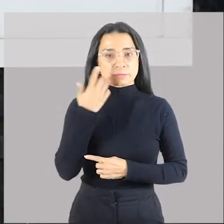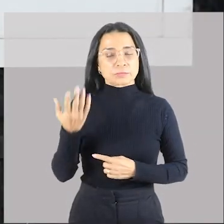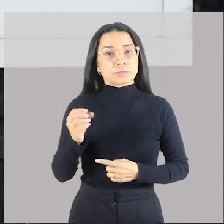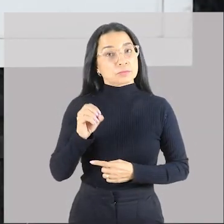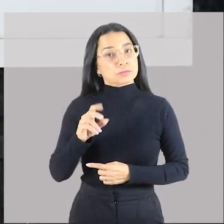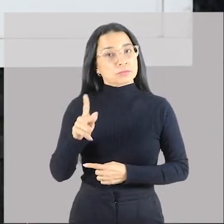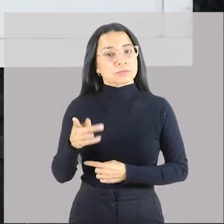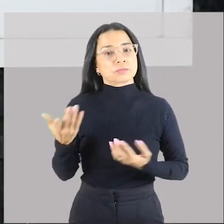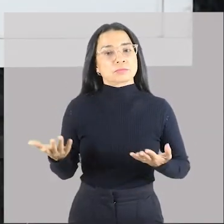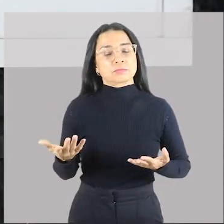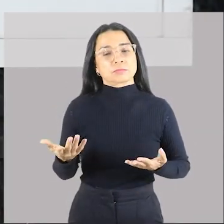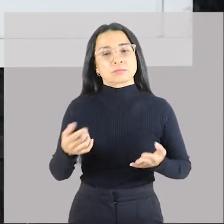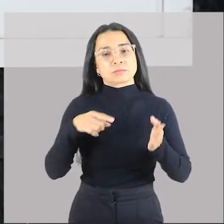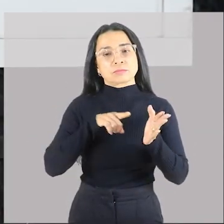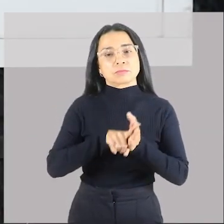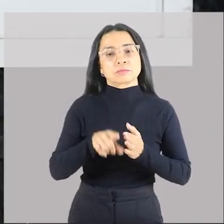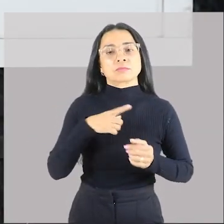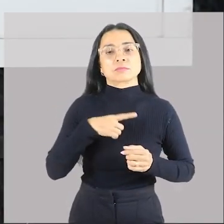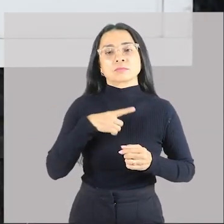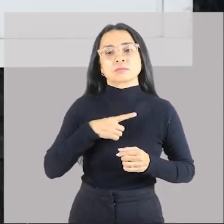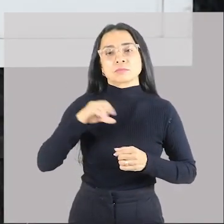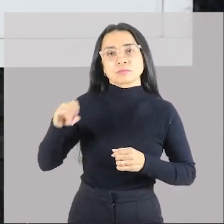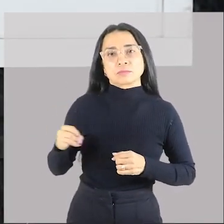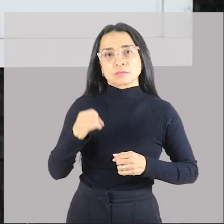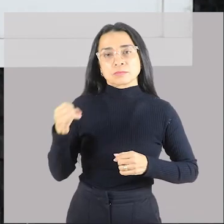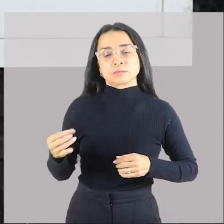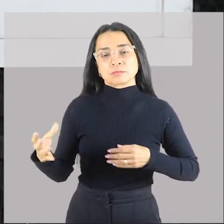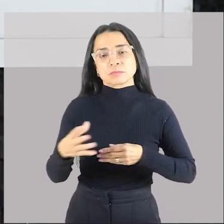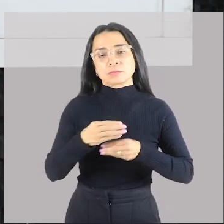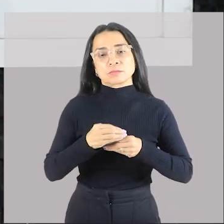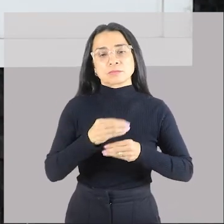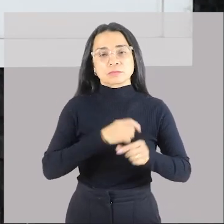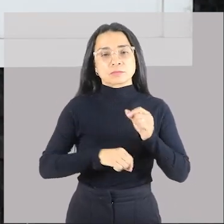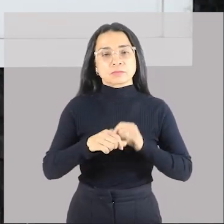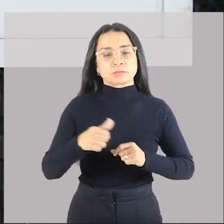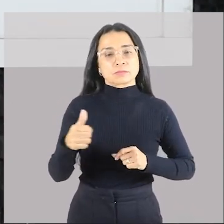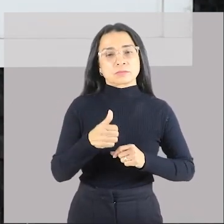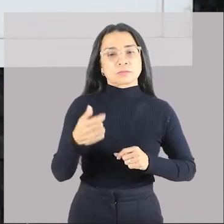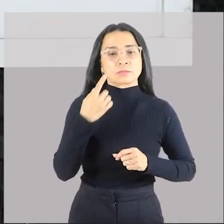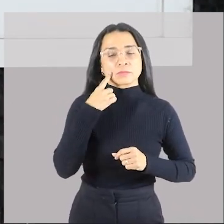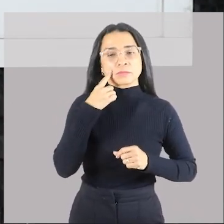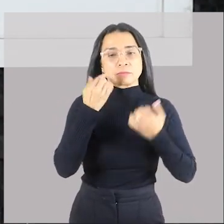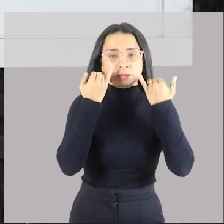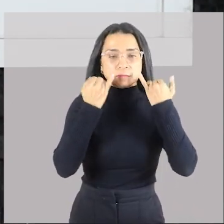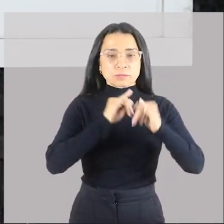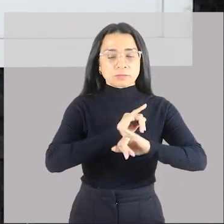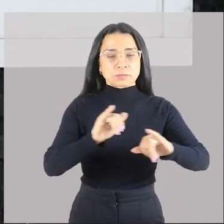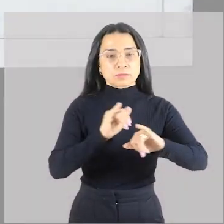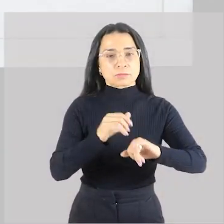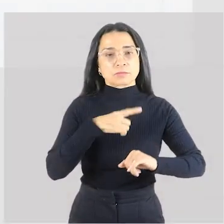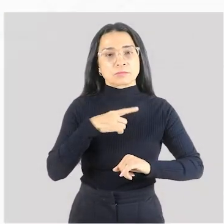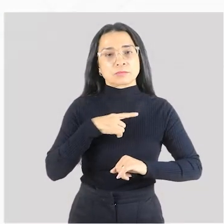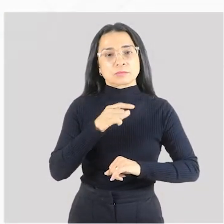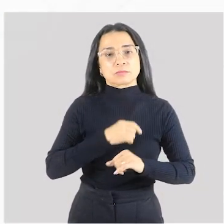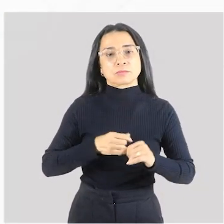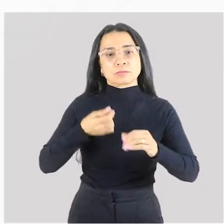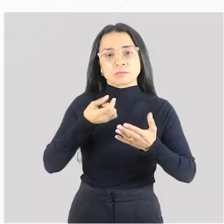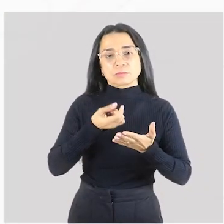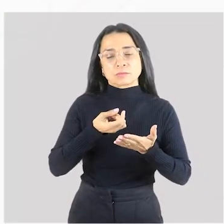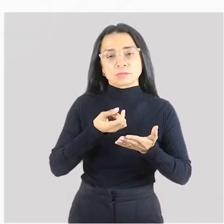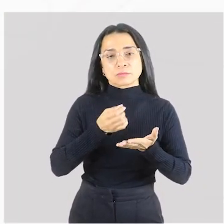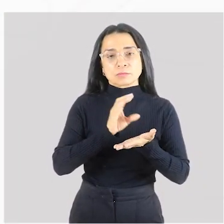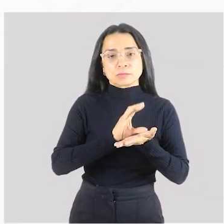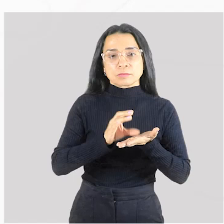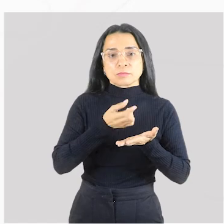Ok, então vamos lá. Uma questão que envolve juro composto, né? Então primeiro vamos ver os dados. O que ele me deu? Capital inicial.